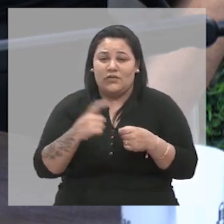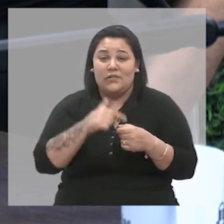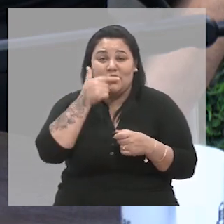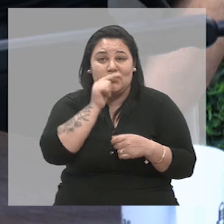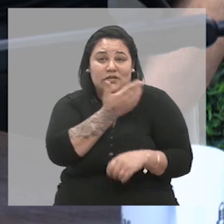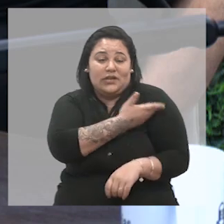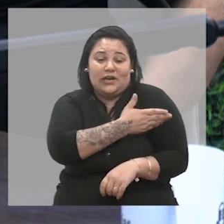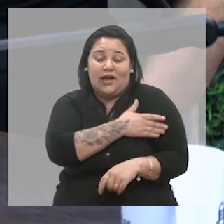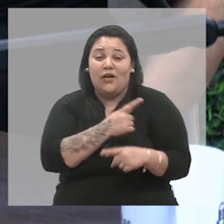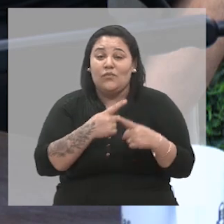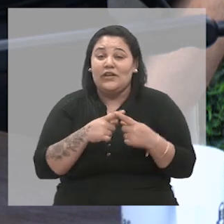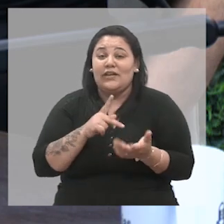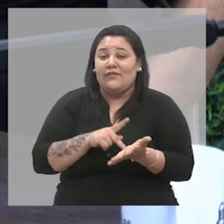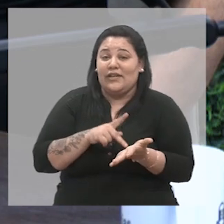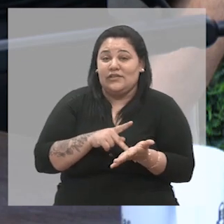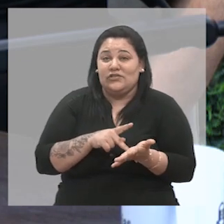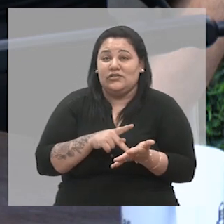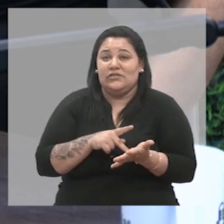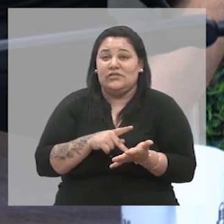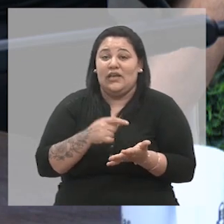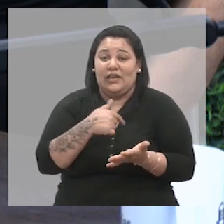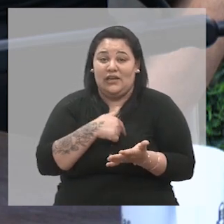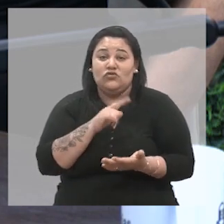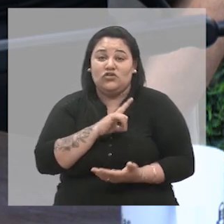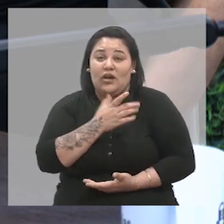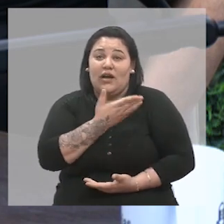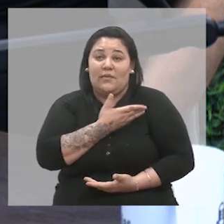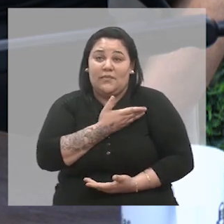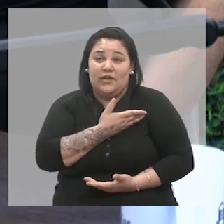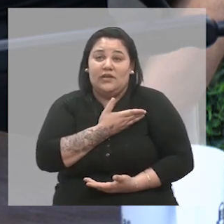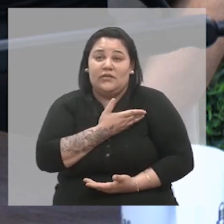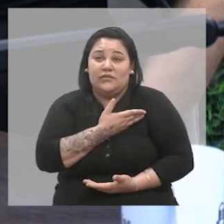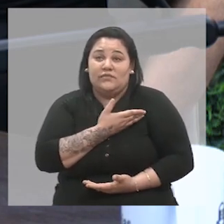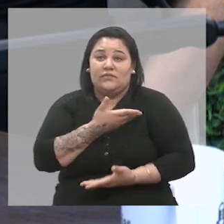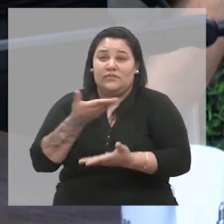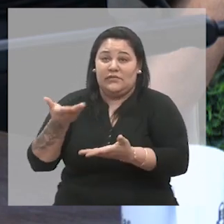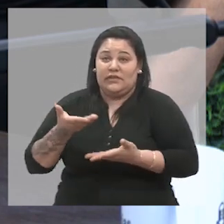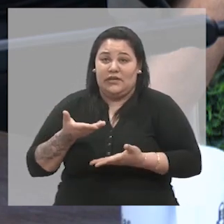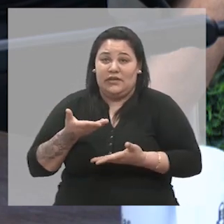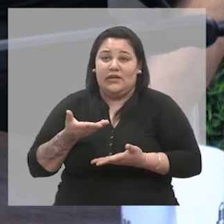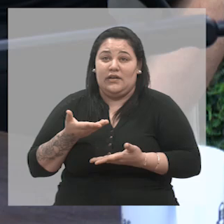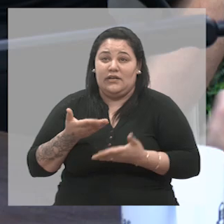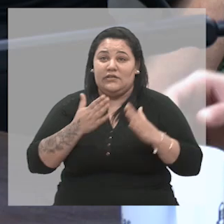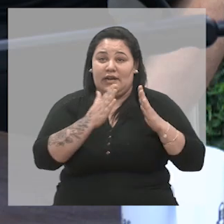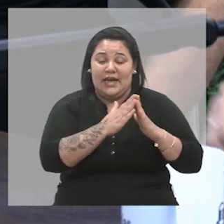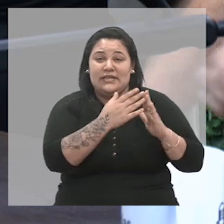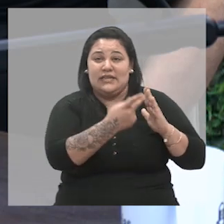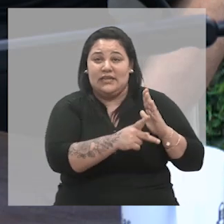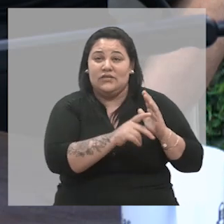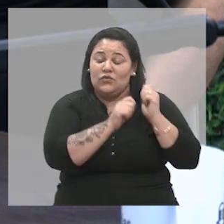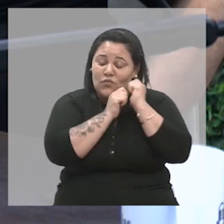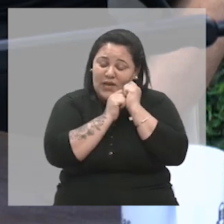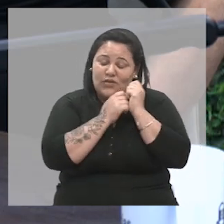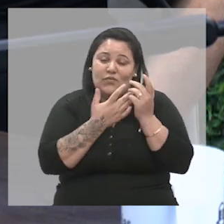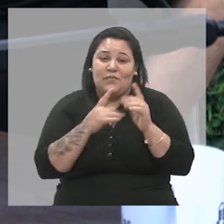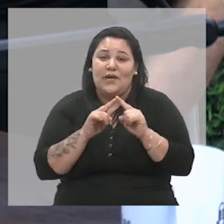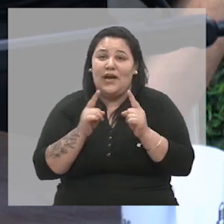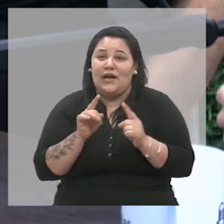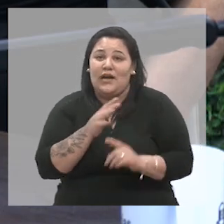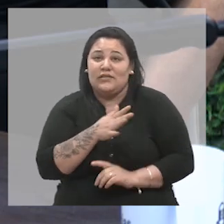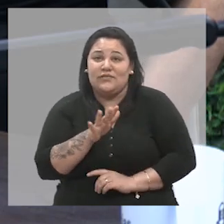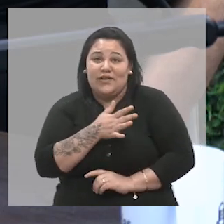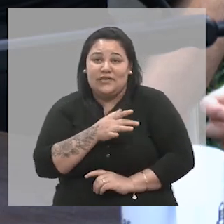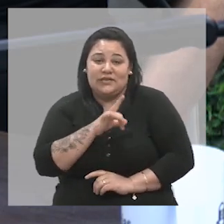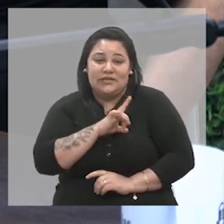para conseguir treinar. Porque, na verdade, eu tinha uns amigos aqui que eles me proporcionavam a situação de eu ficar na casa deles e dormindo, mas às